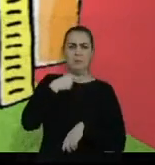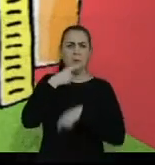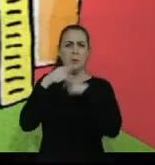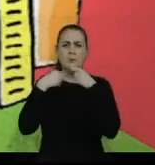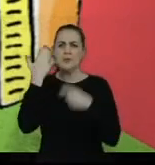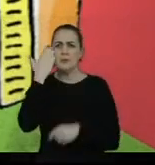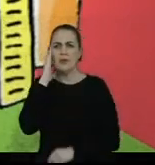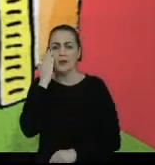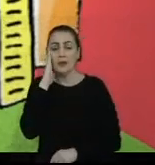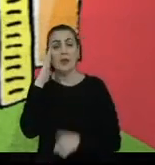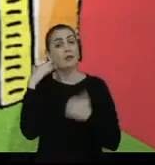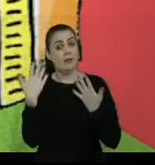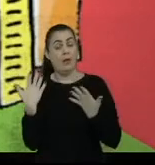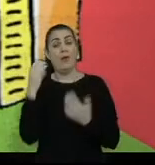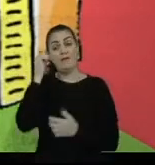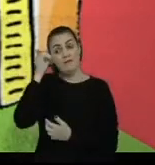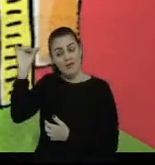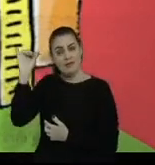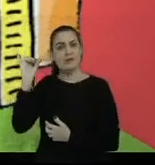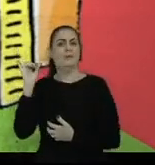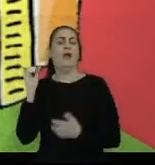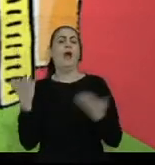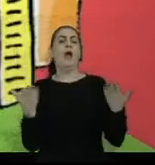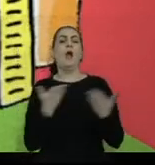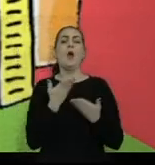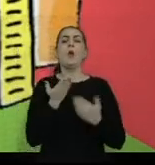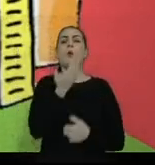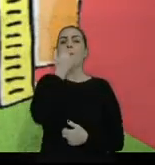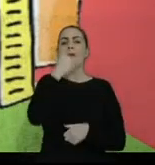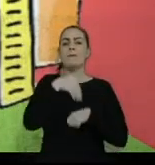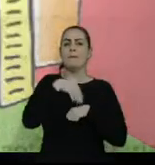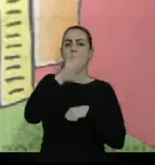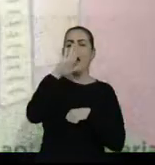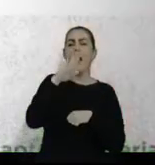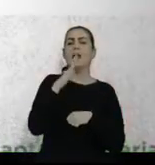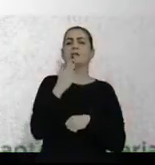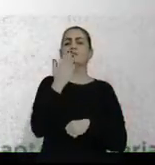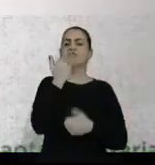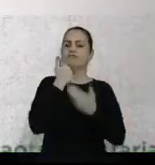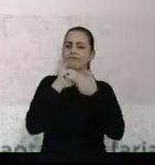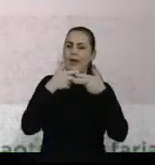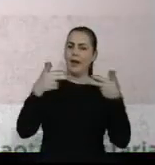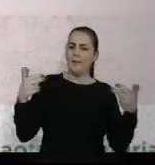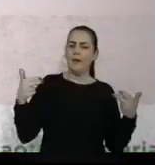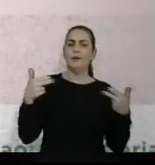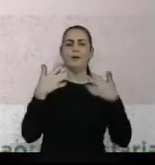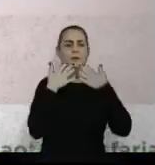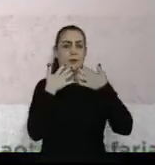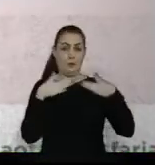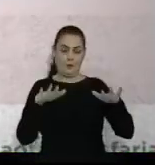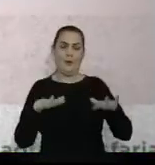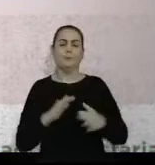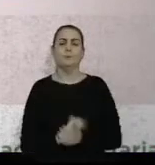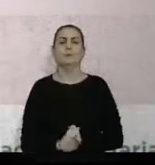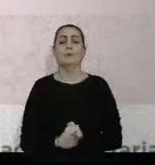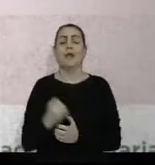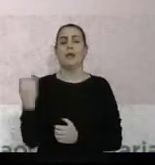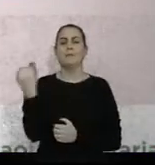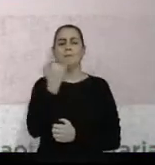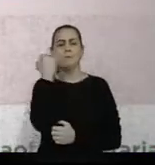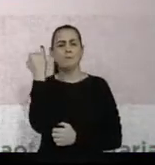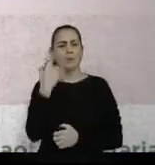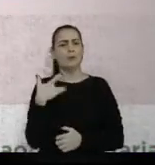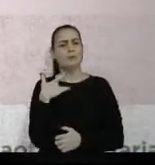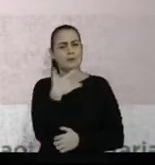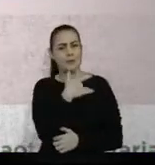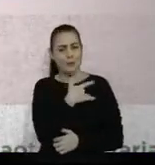mais naturais, né? Que assim a gente já garante muito para a nossa saúde. E, mais uma vez, só agradecer aqui, né?